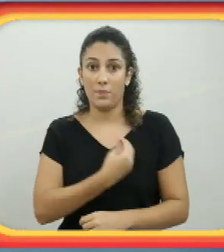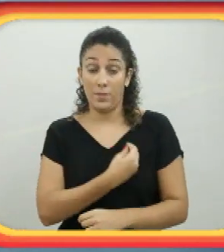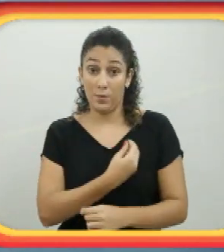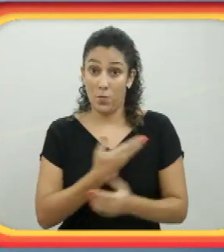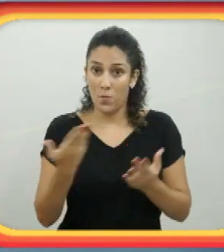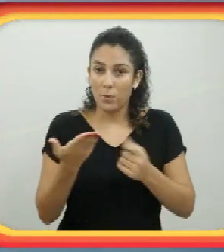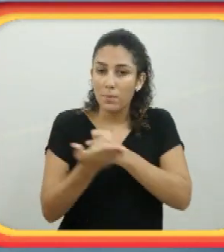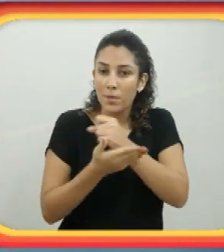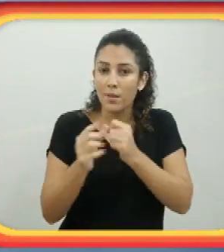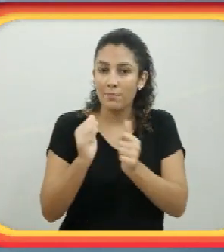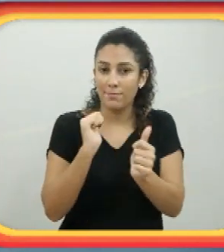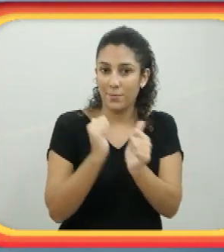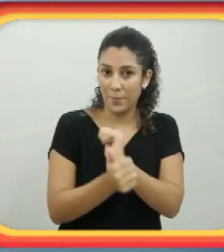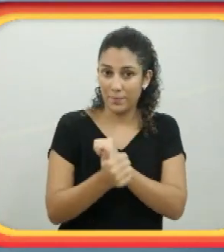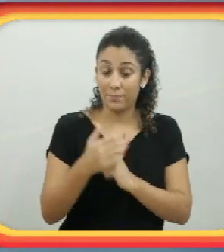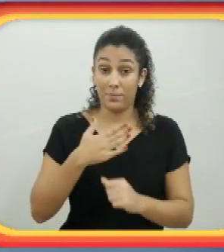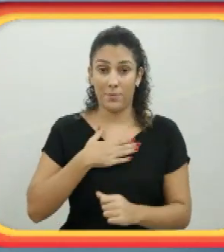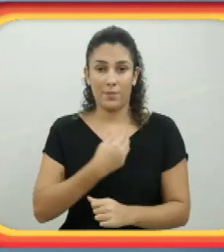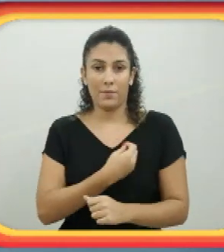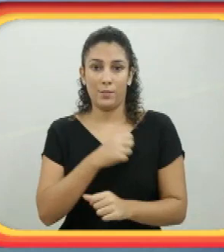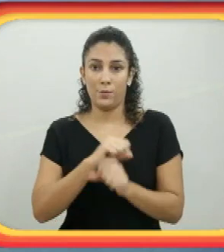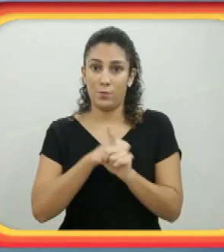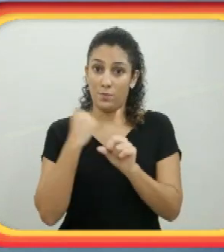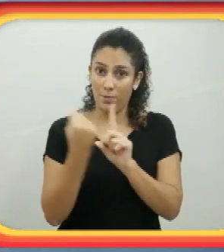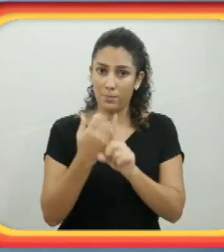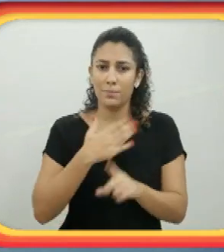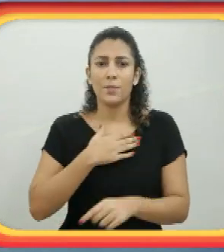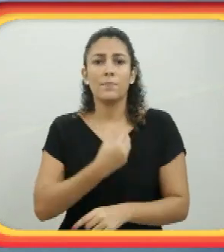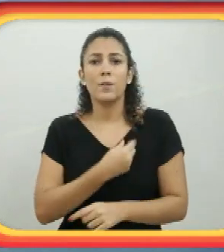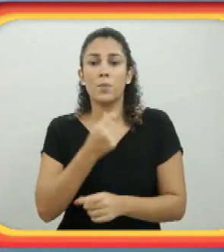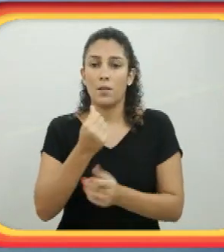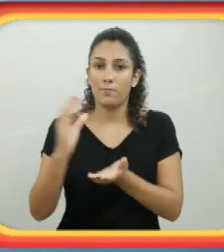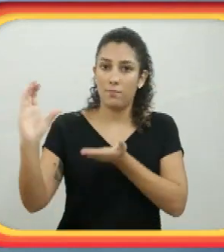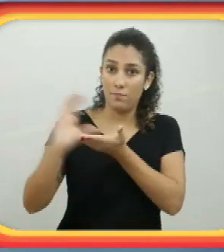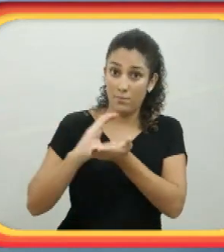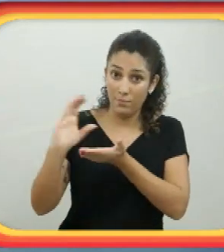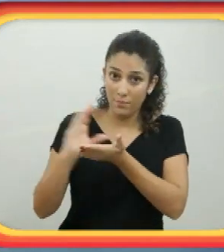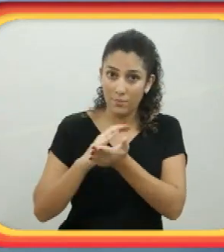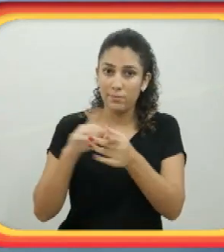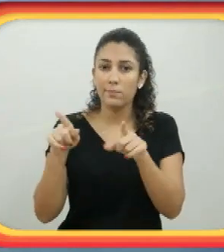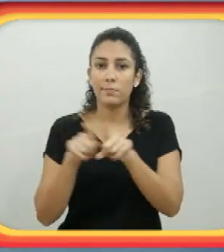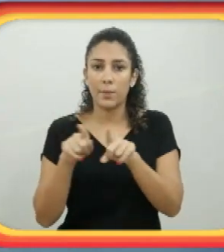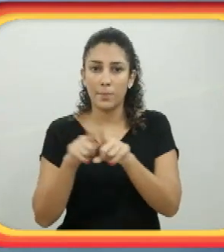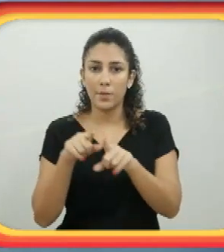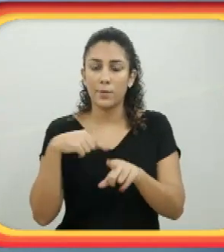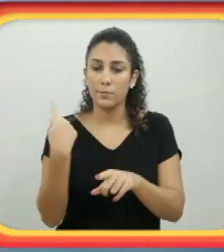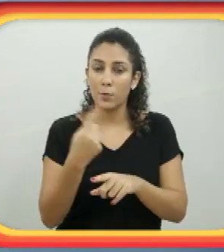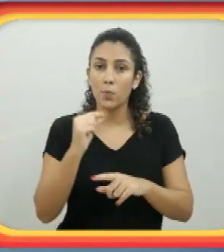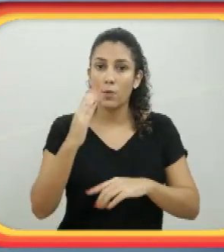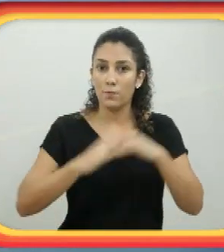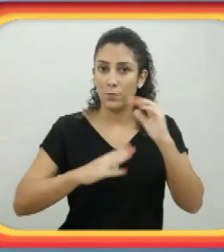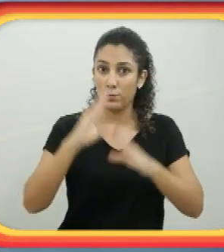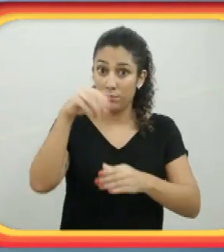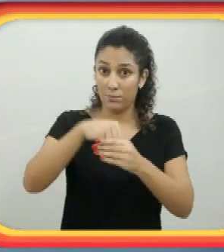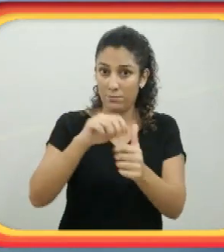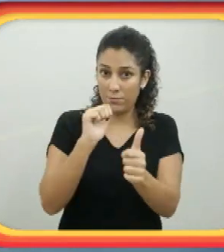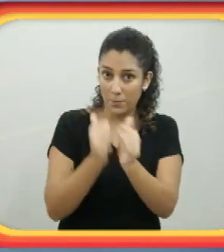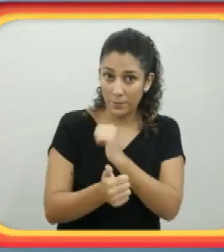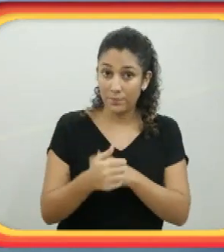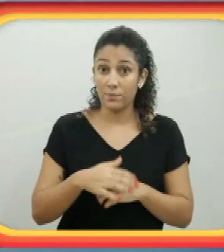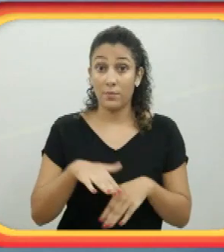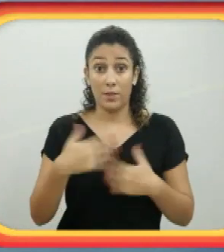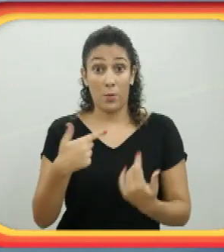esporte, é super importante, porque a minha vida hoje é baseada no esporte, minha vida social, minha vida